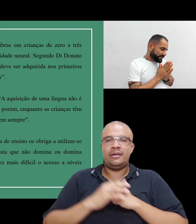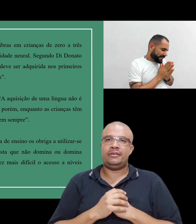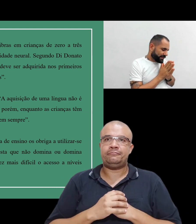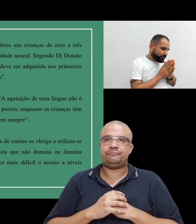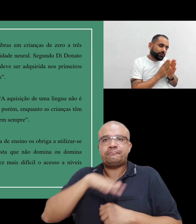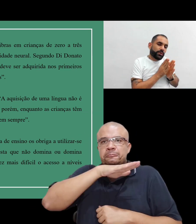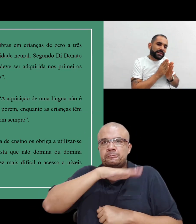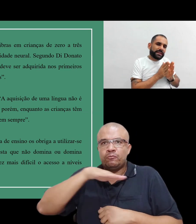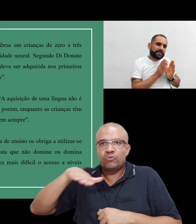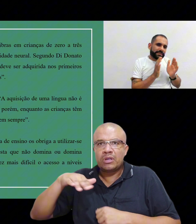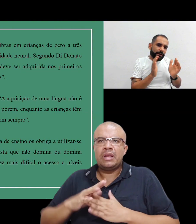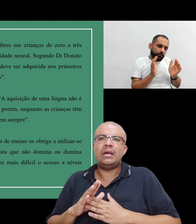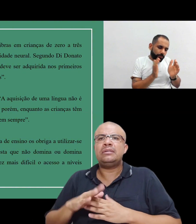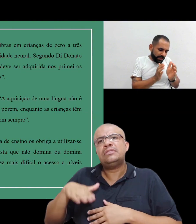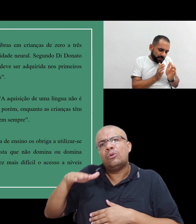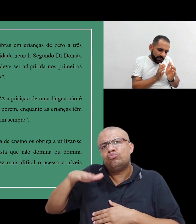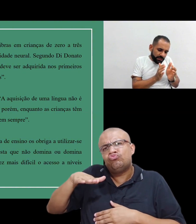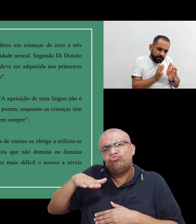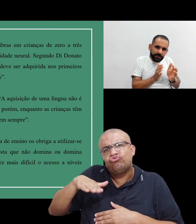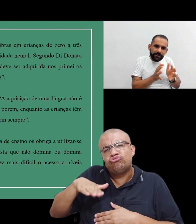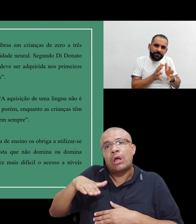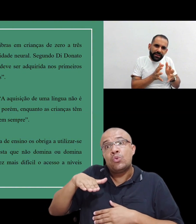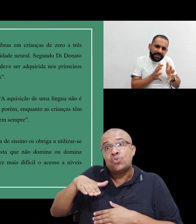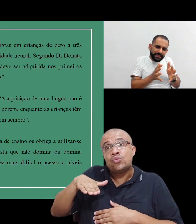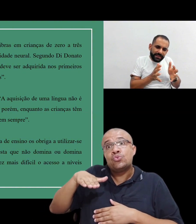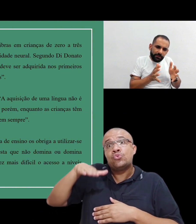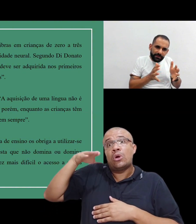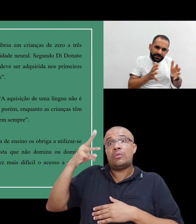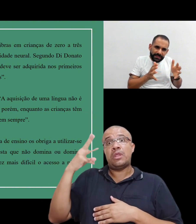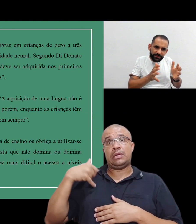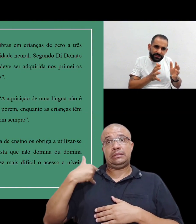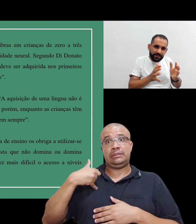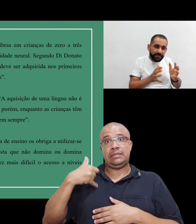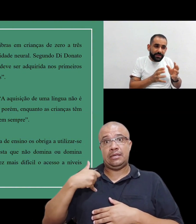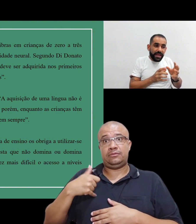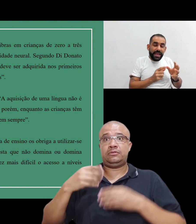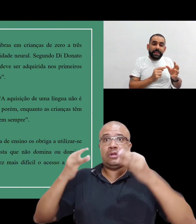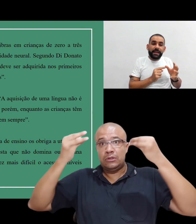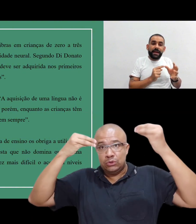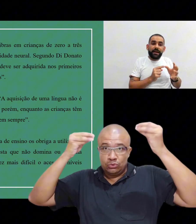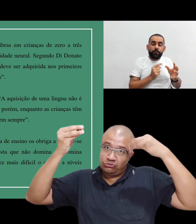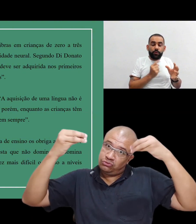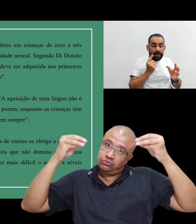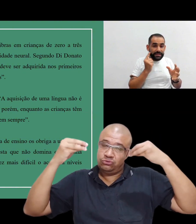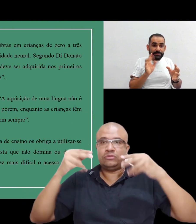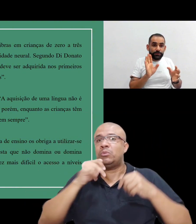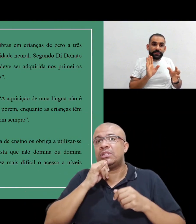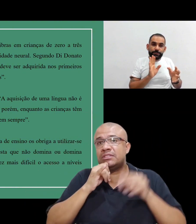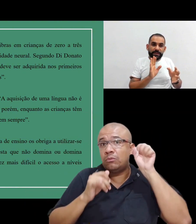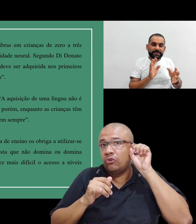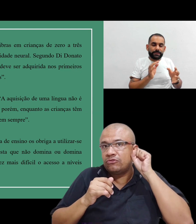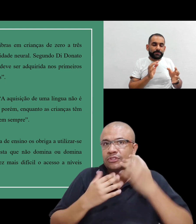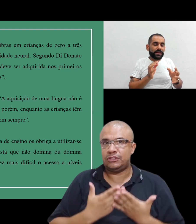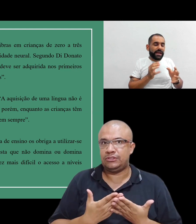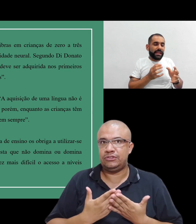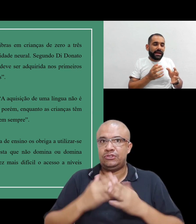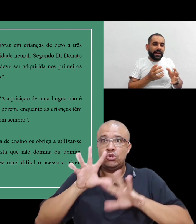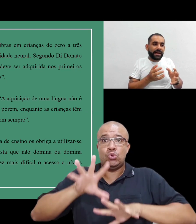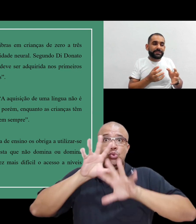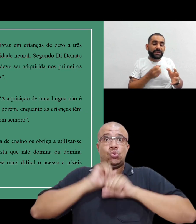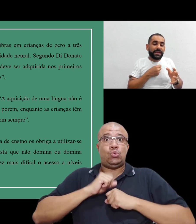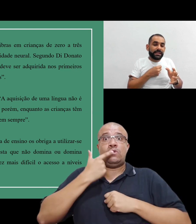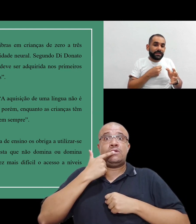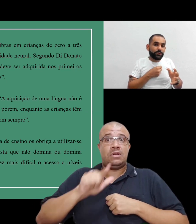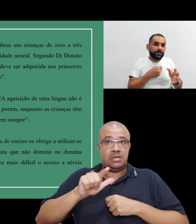no processo, quando a criança está pequenininha, que vai crescendo até os 3 anos de idade, a criança ouvinte, por exemplo,